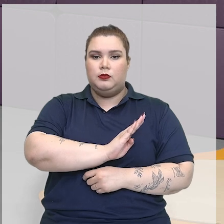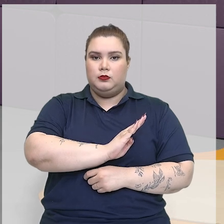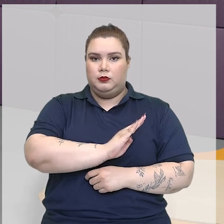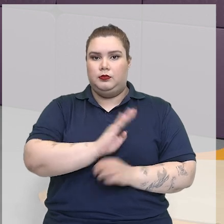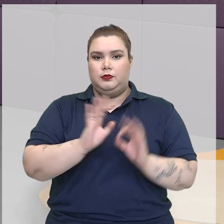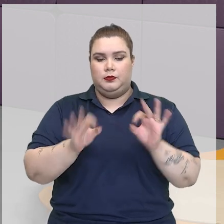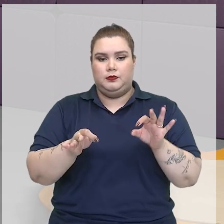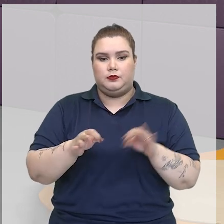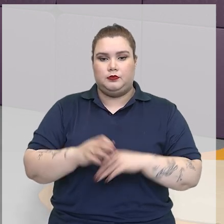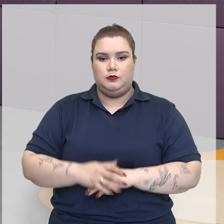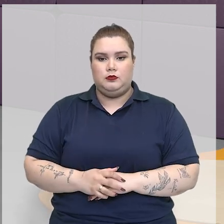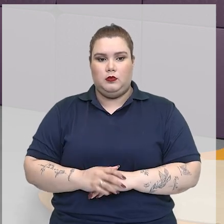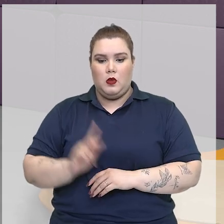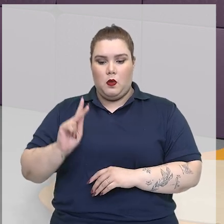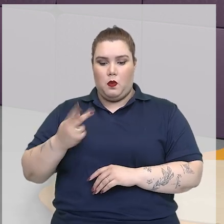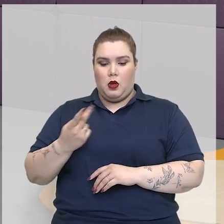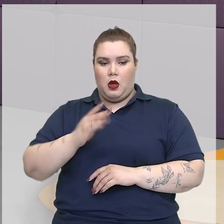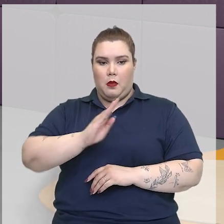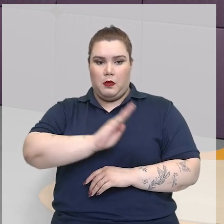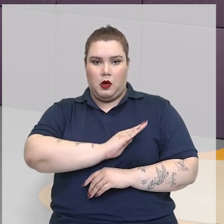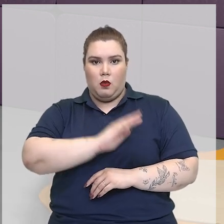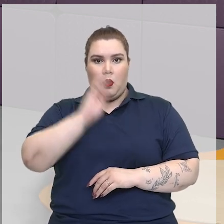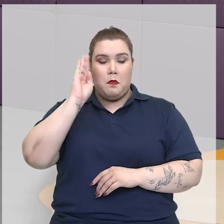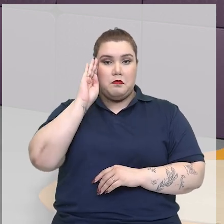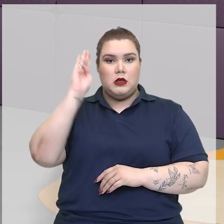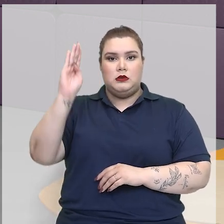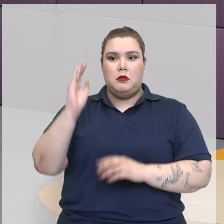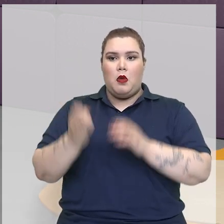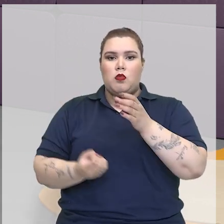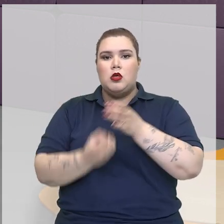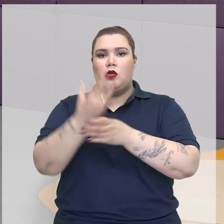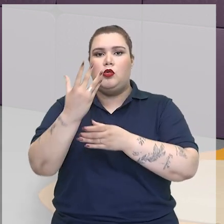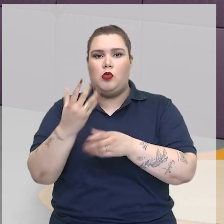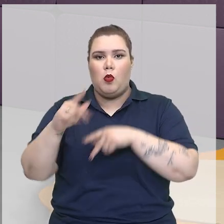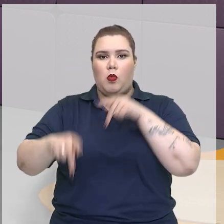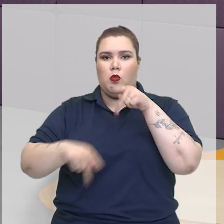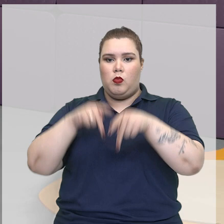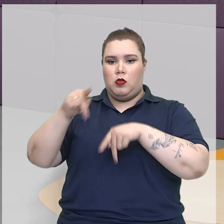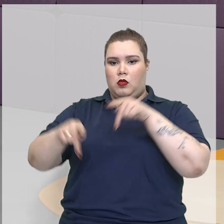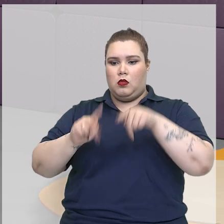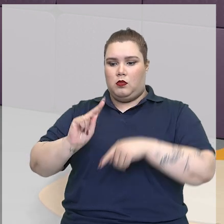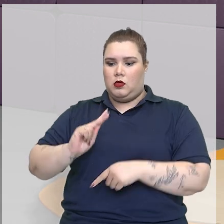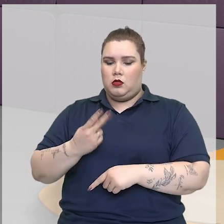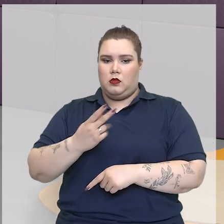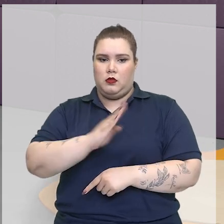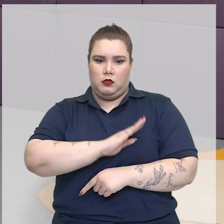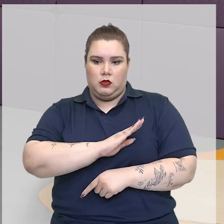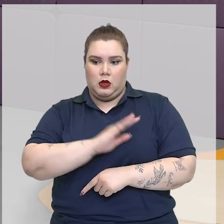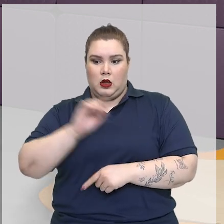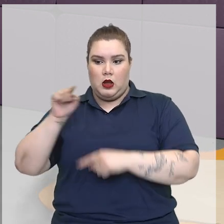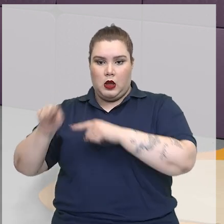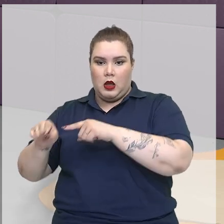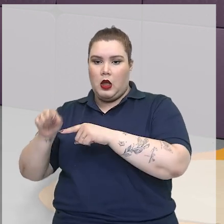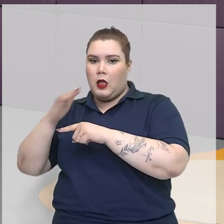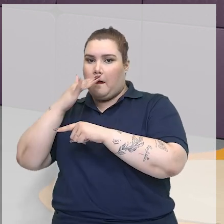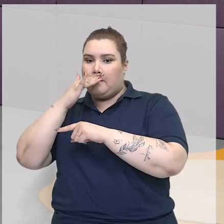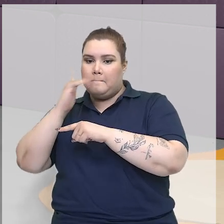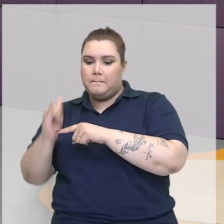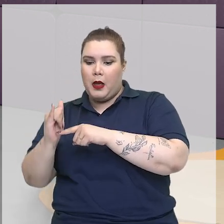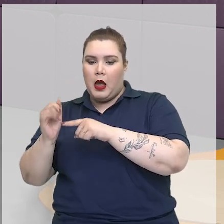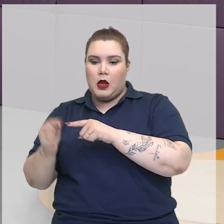é considerado o patriarca fundador dos hebreus. Ele é o pai de Isaque, que é o pai de